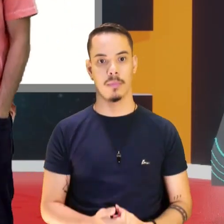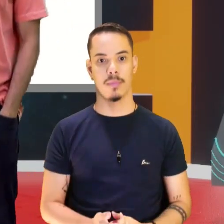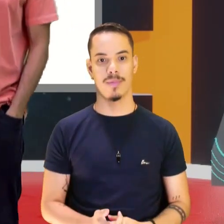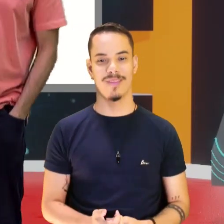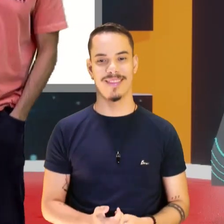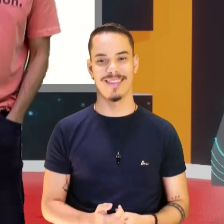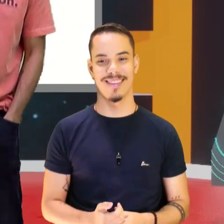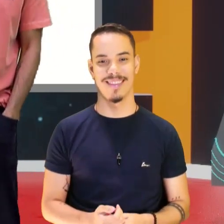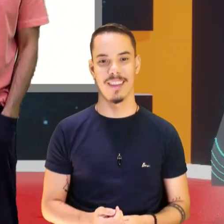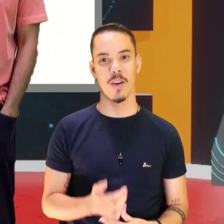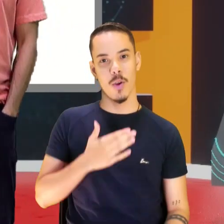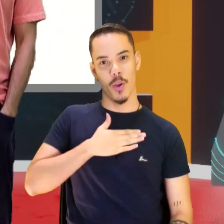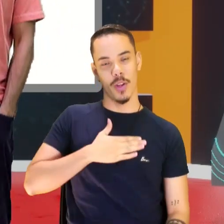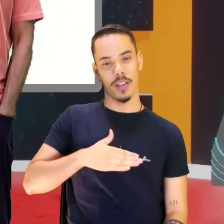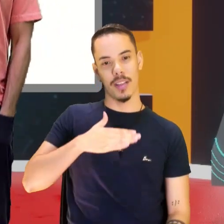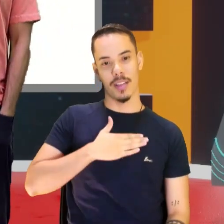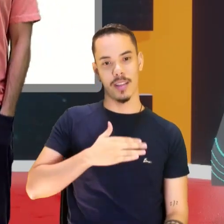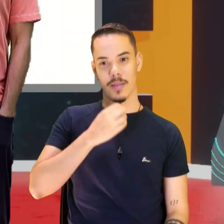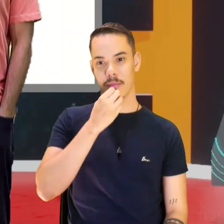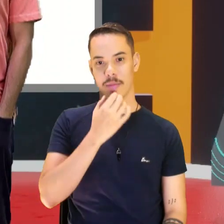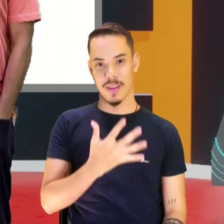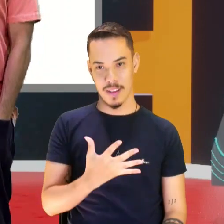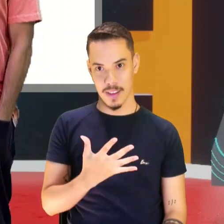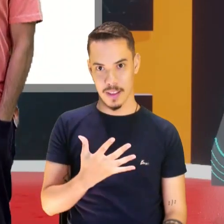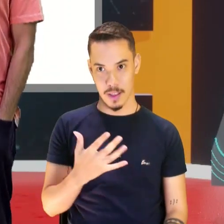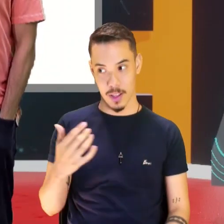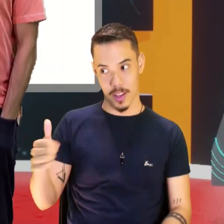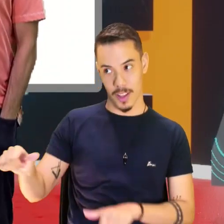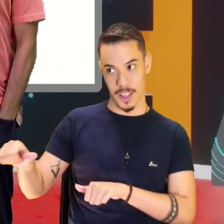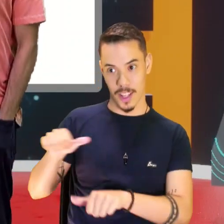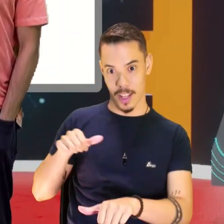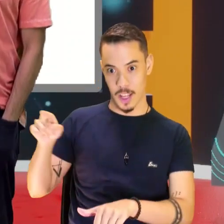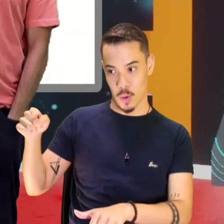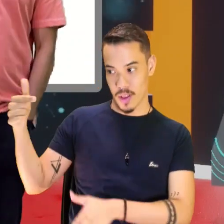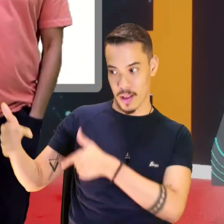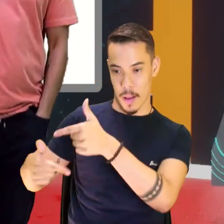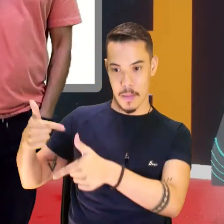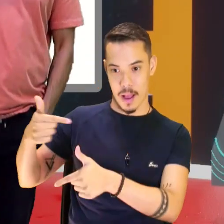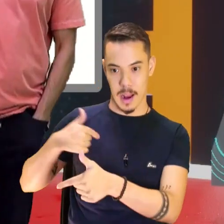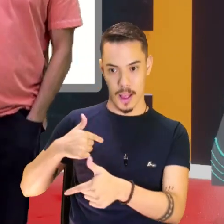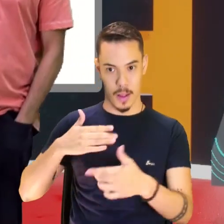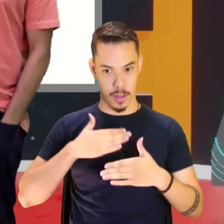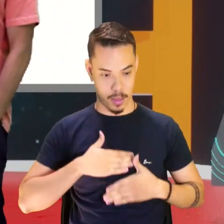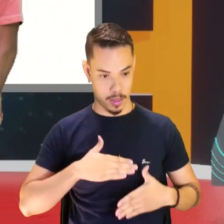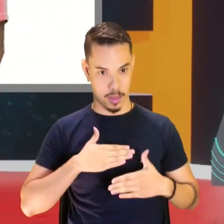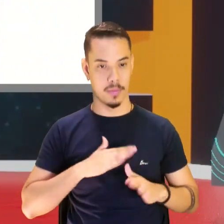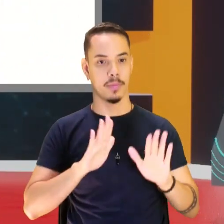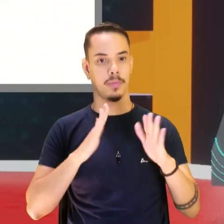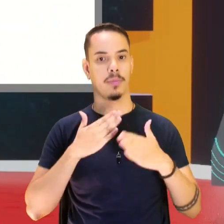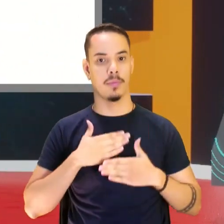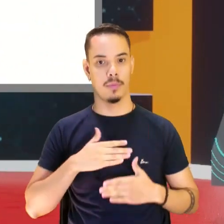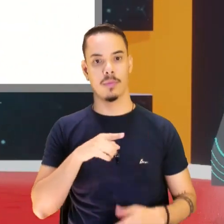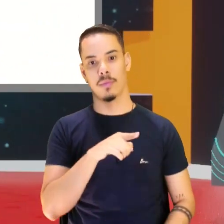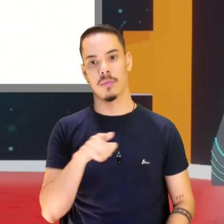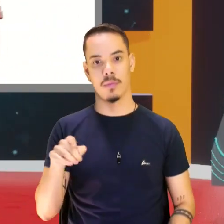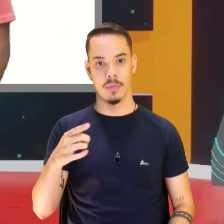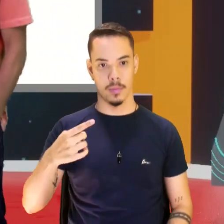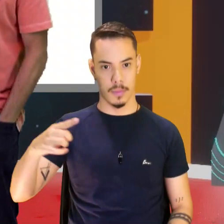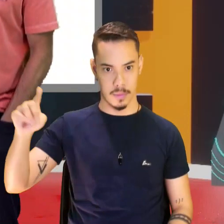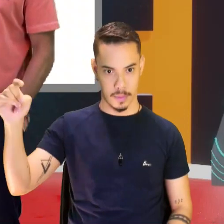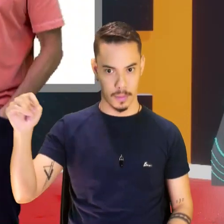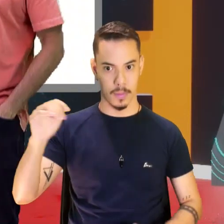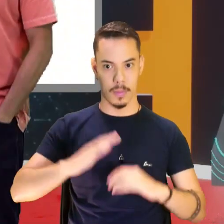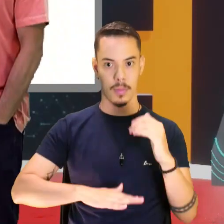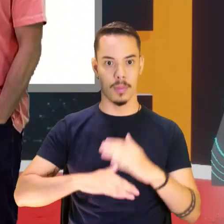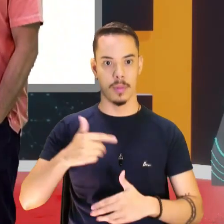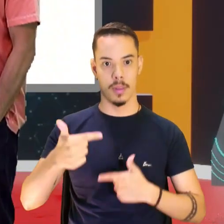descansar. Eu posso ficar com a parte de descansar e você fica com o do trabalhar? Não, mas calma que você vai ser, quando você for para as obras, eu